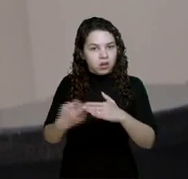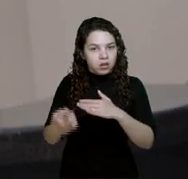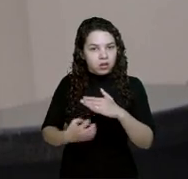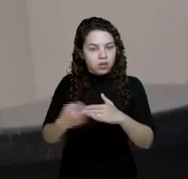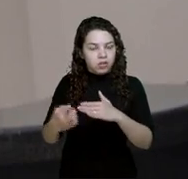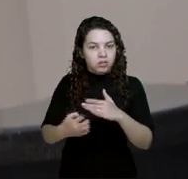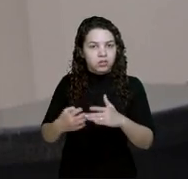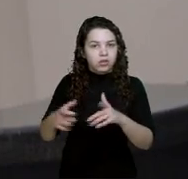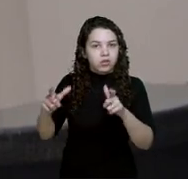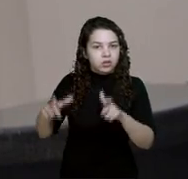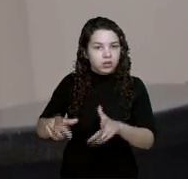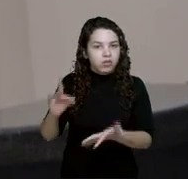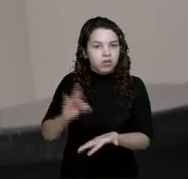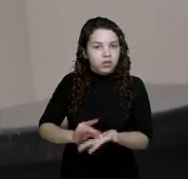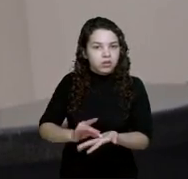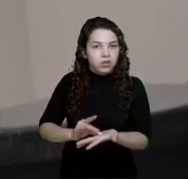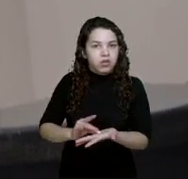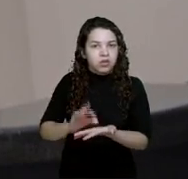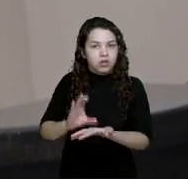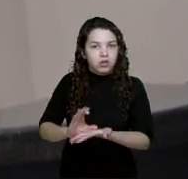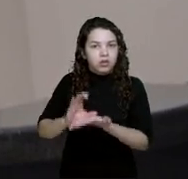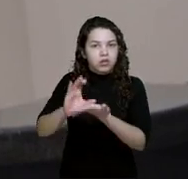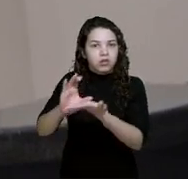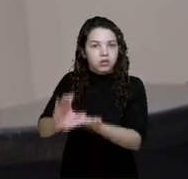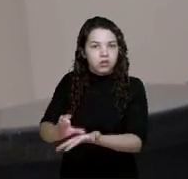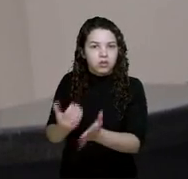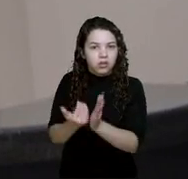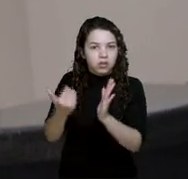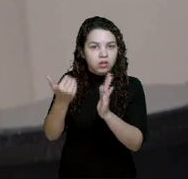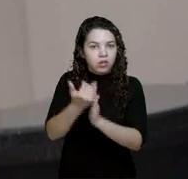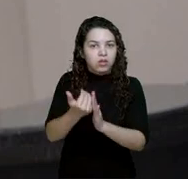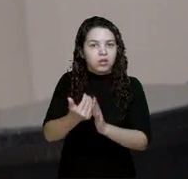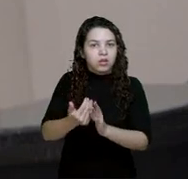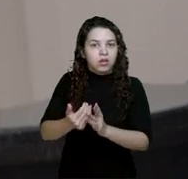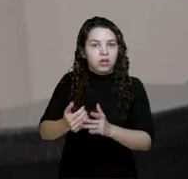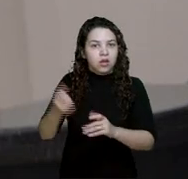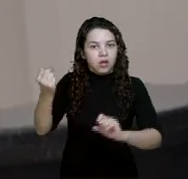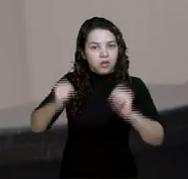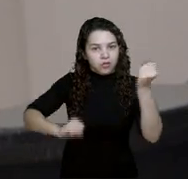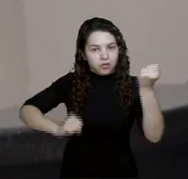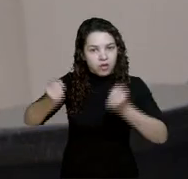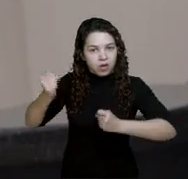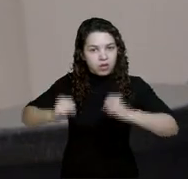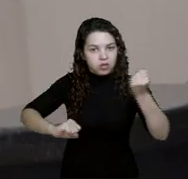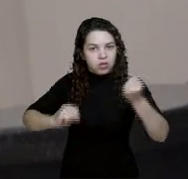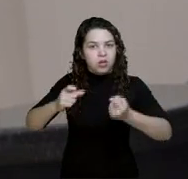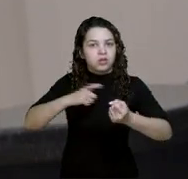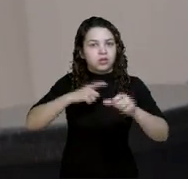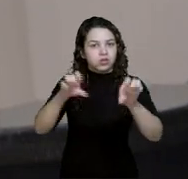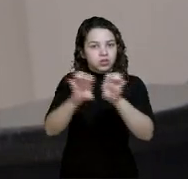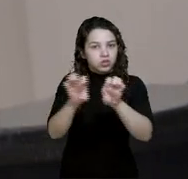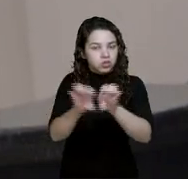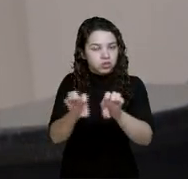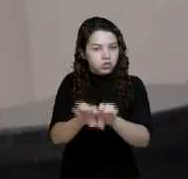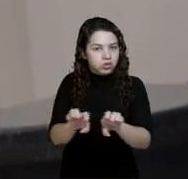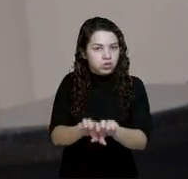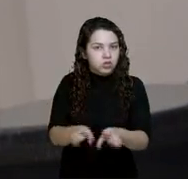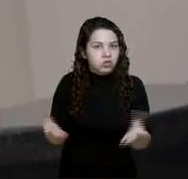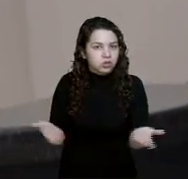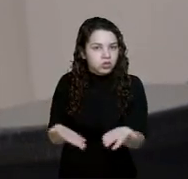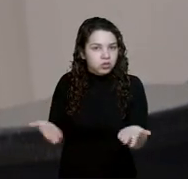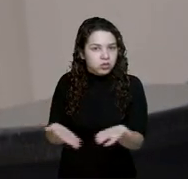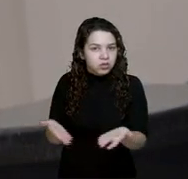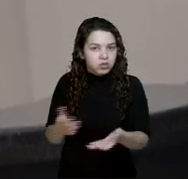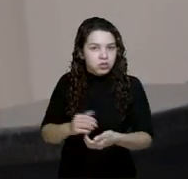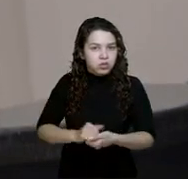eles realmente têm investido muito mais nas suas fábricas, que são muito estruturadas hoje, com